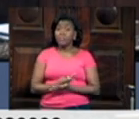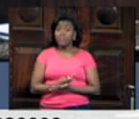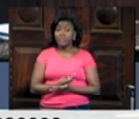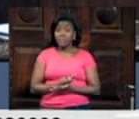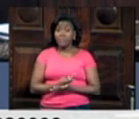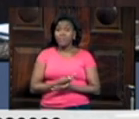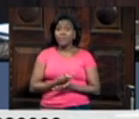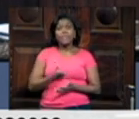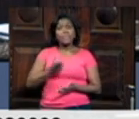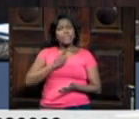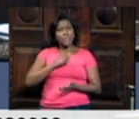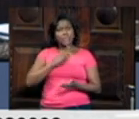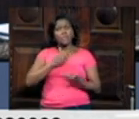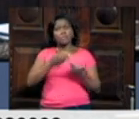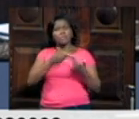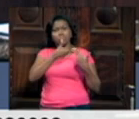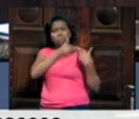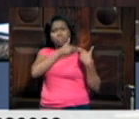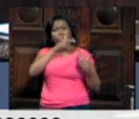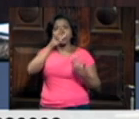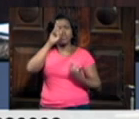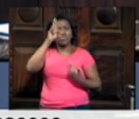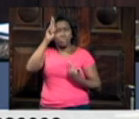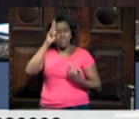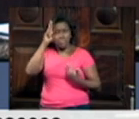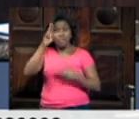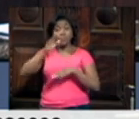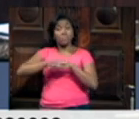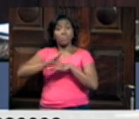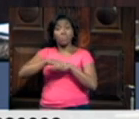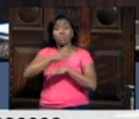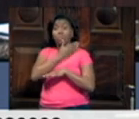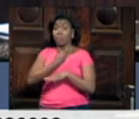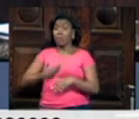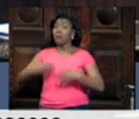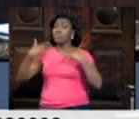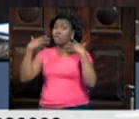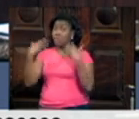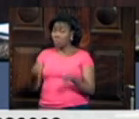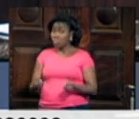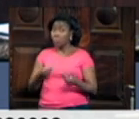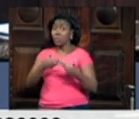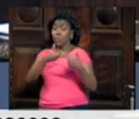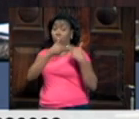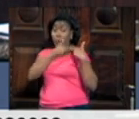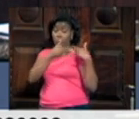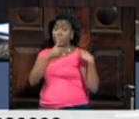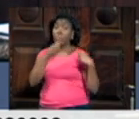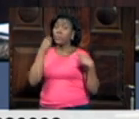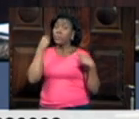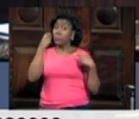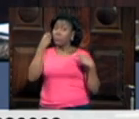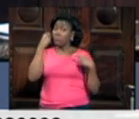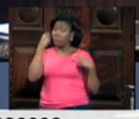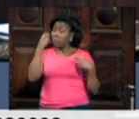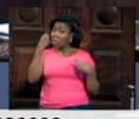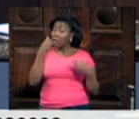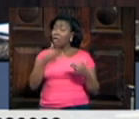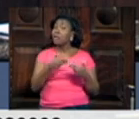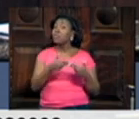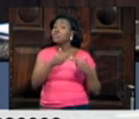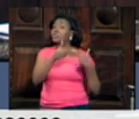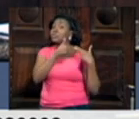há uma responsabilidade assumida pelo governador muito grande, exatamente responsabilidade